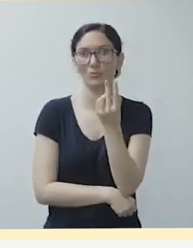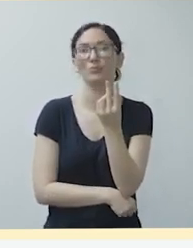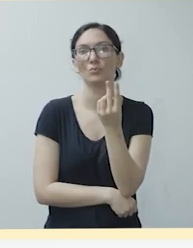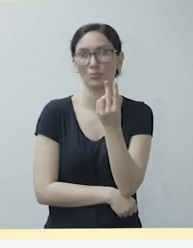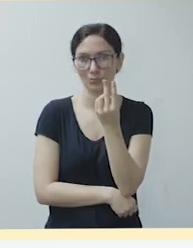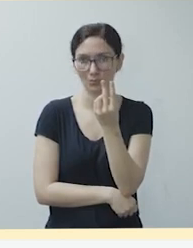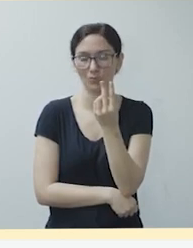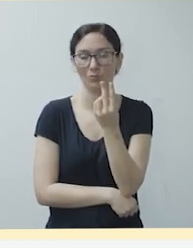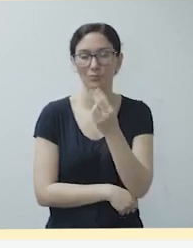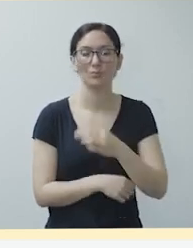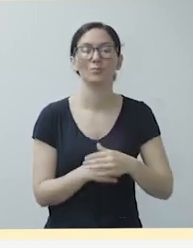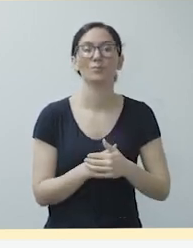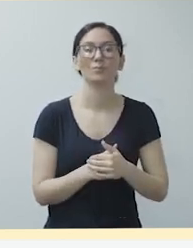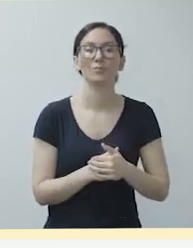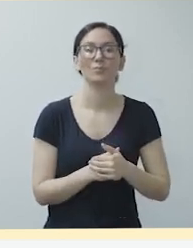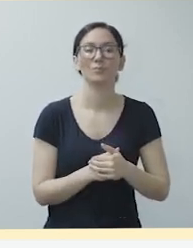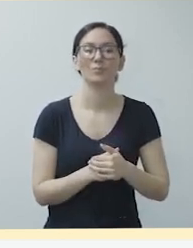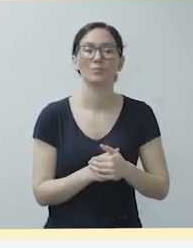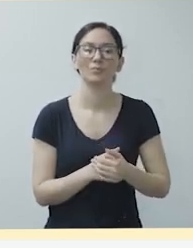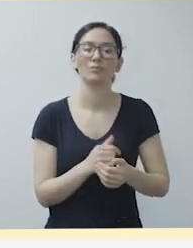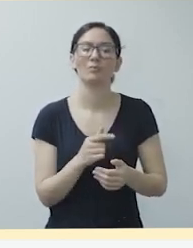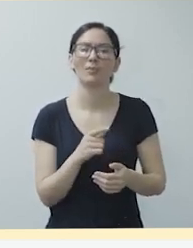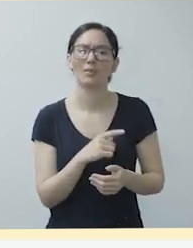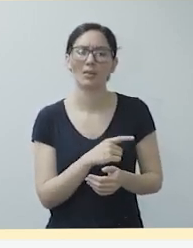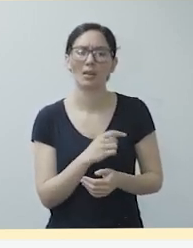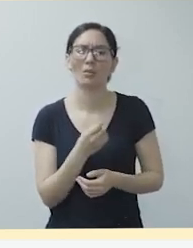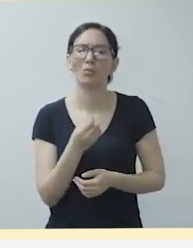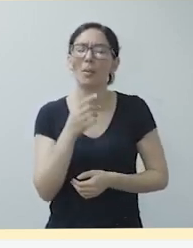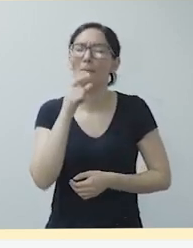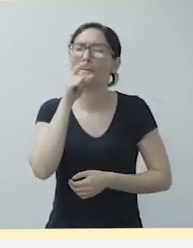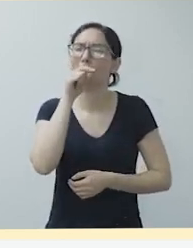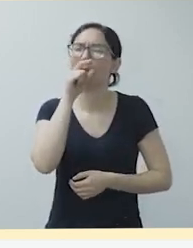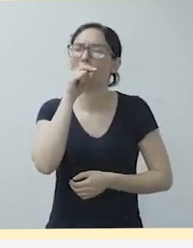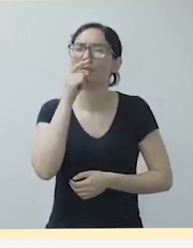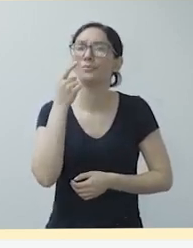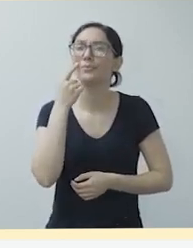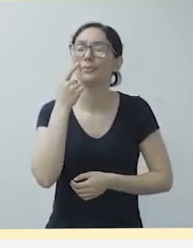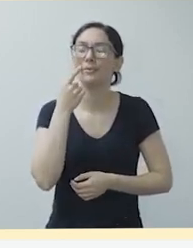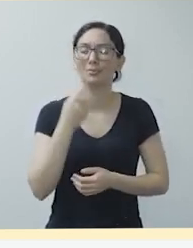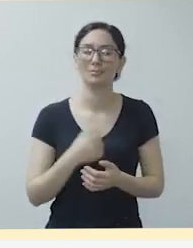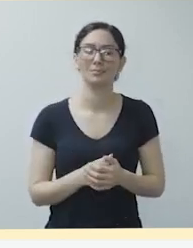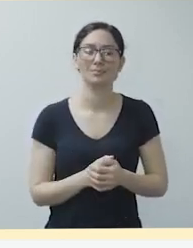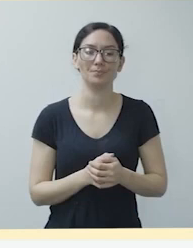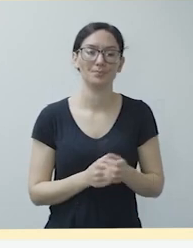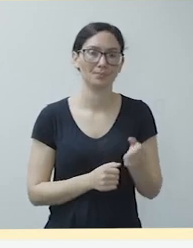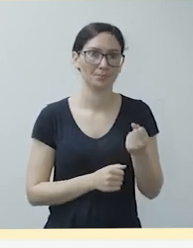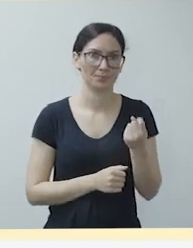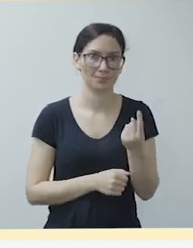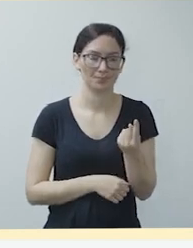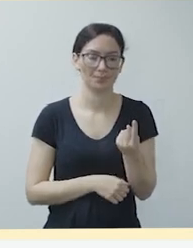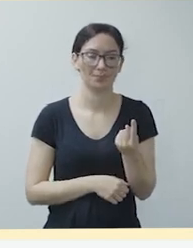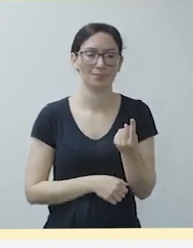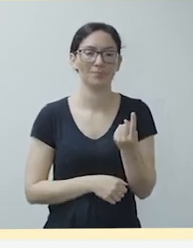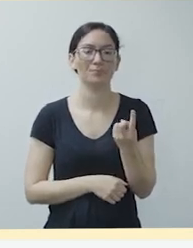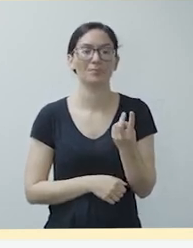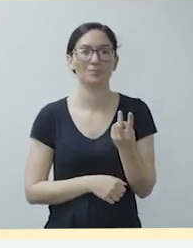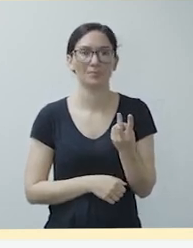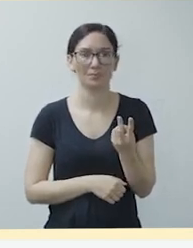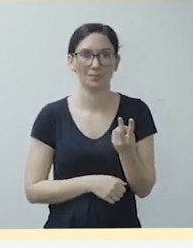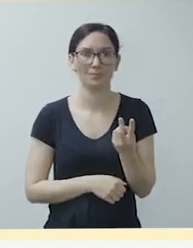duas casinhas. Nós temos quantos passarinhos? Vamos contar juntos? Um,